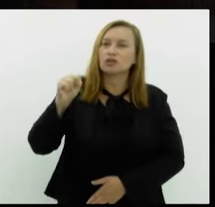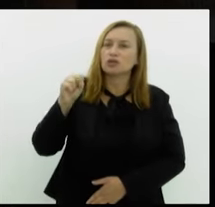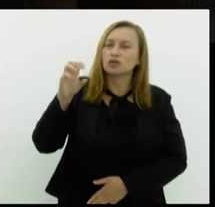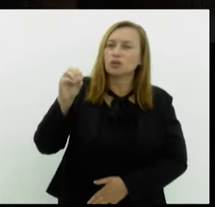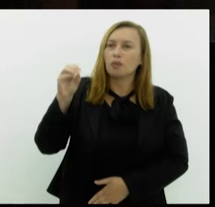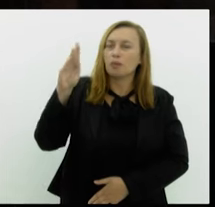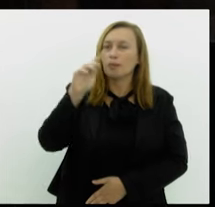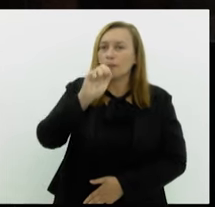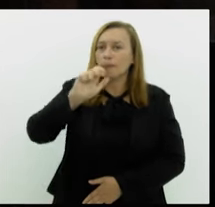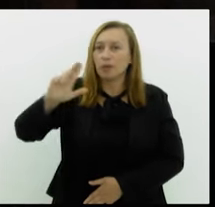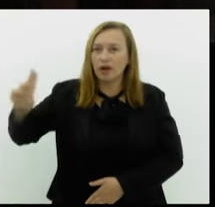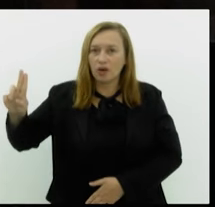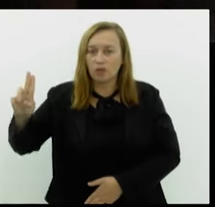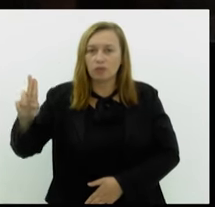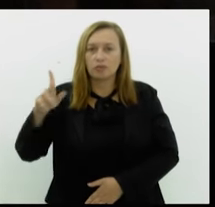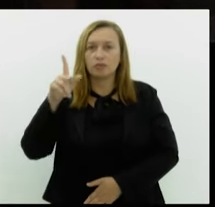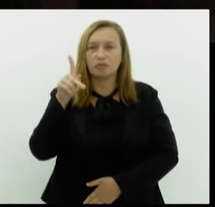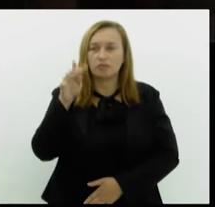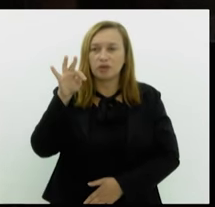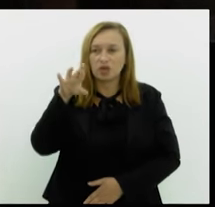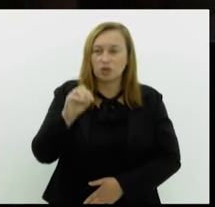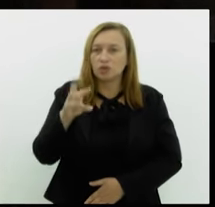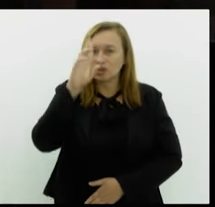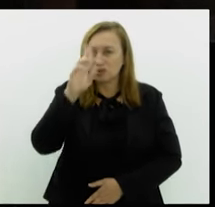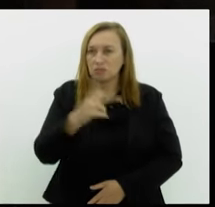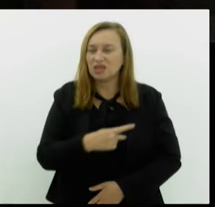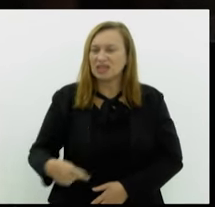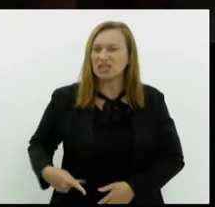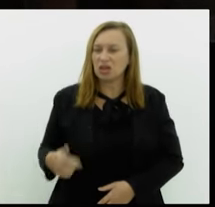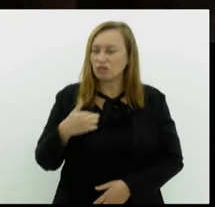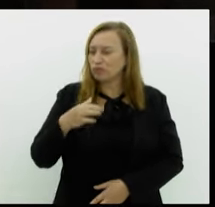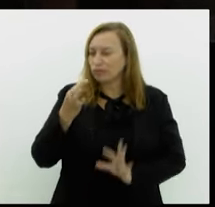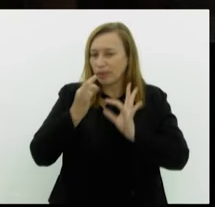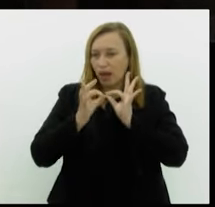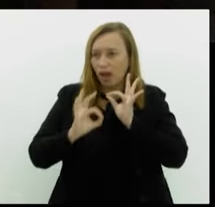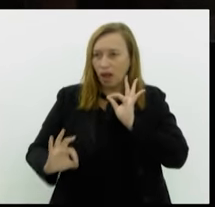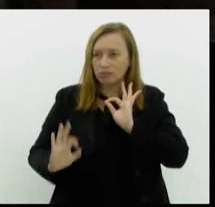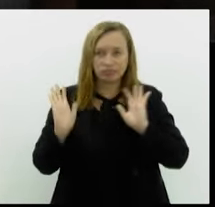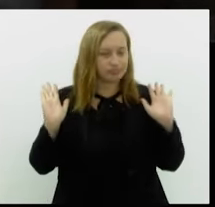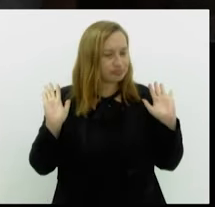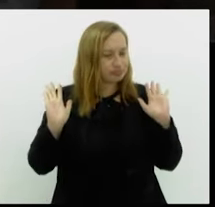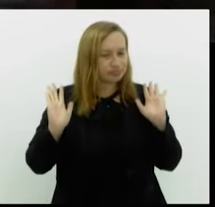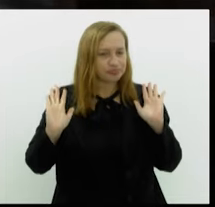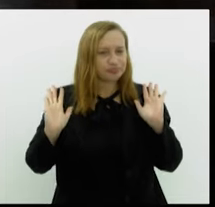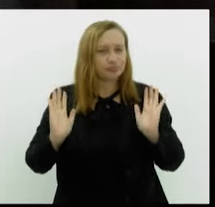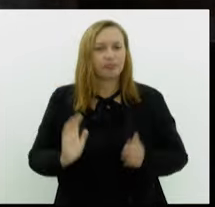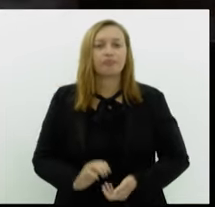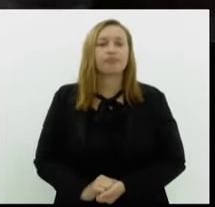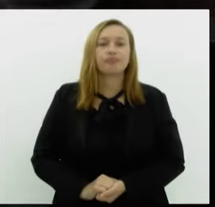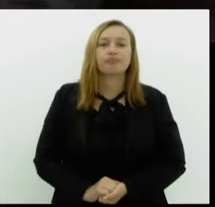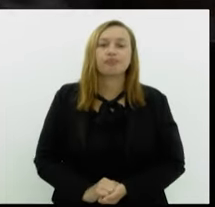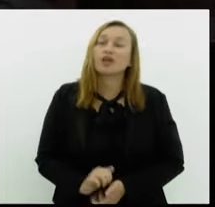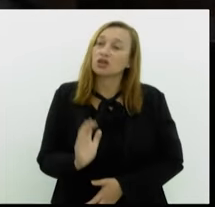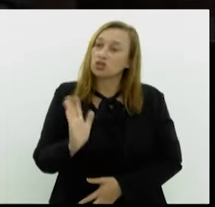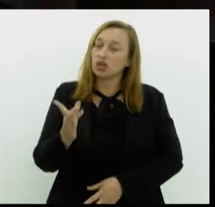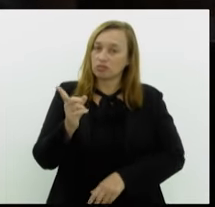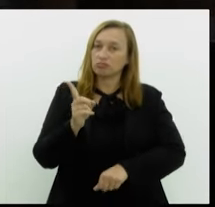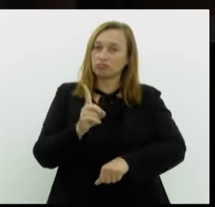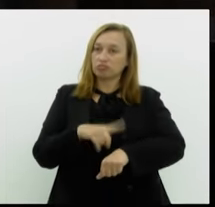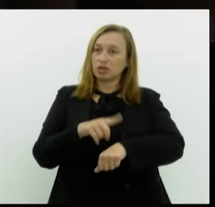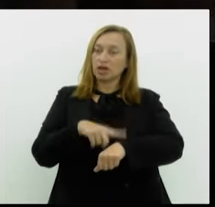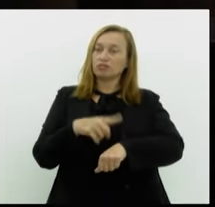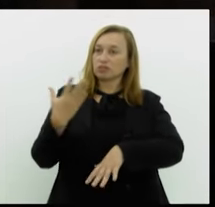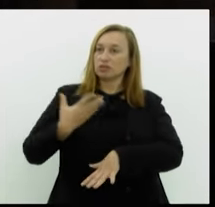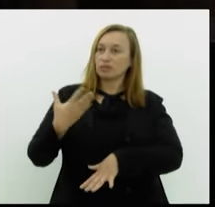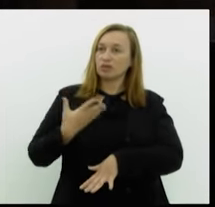Senhor presidente, eu não vou me estender mais, já tomei muito tempo dos